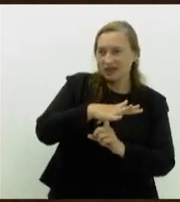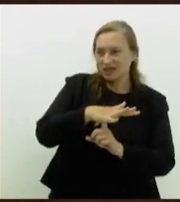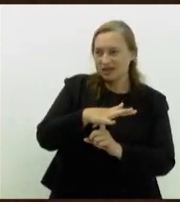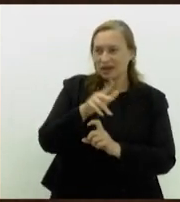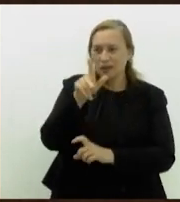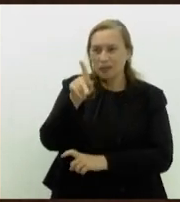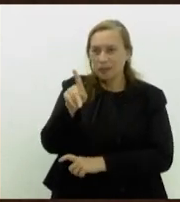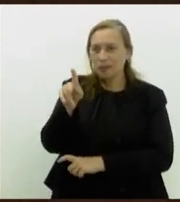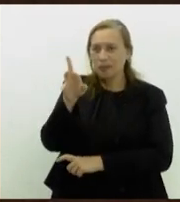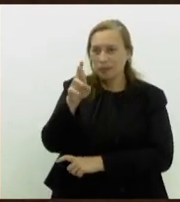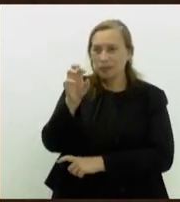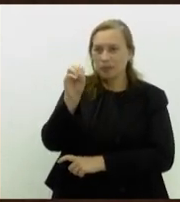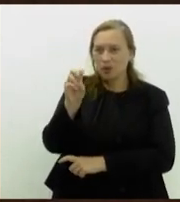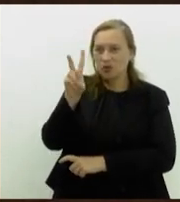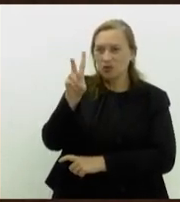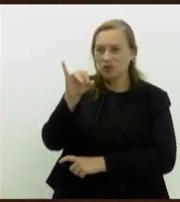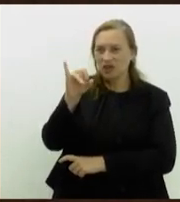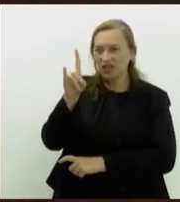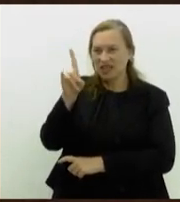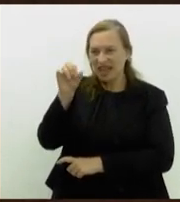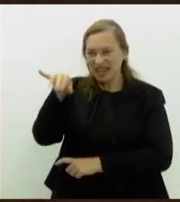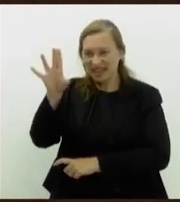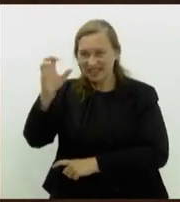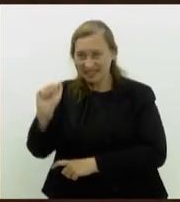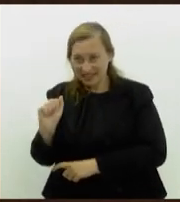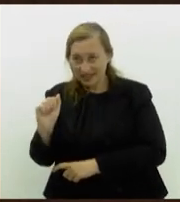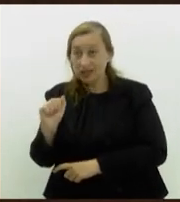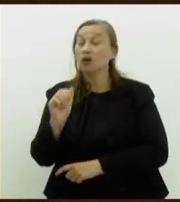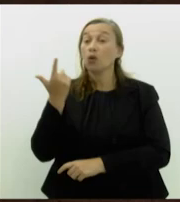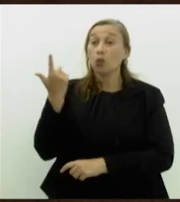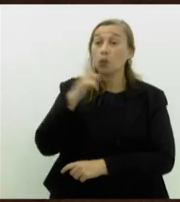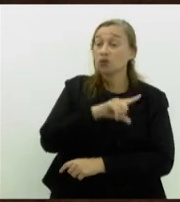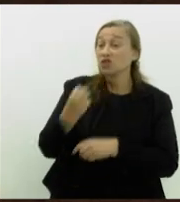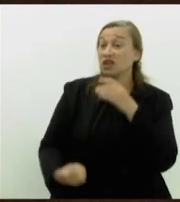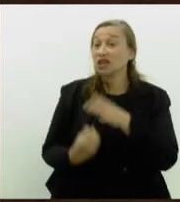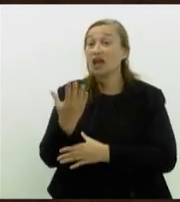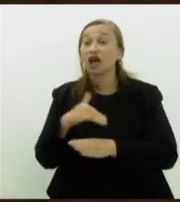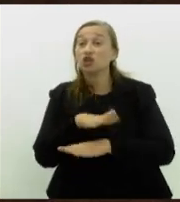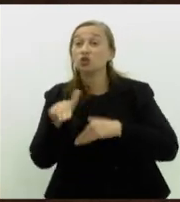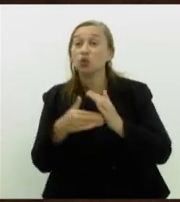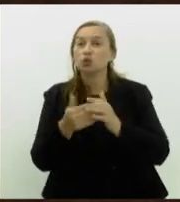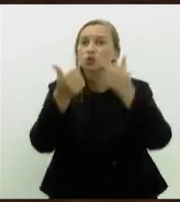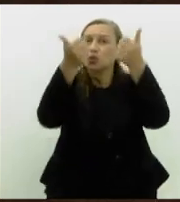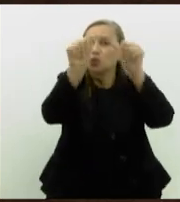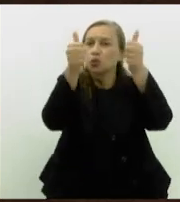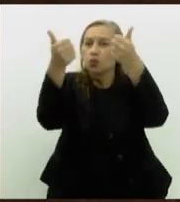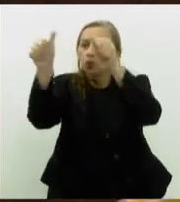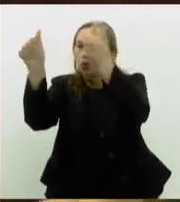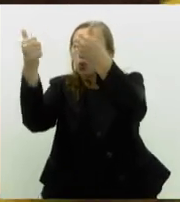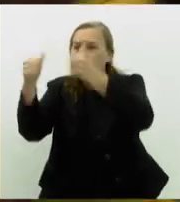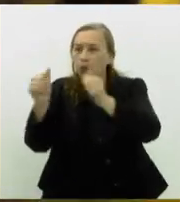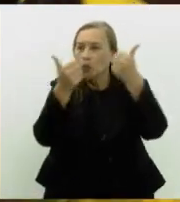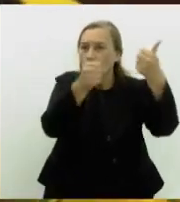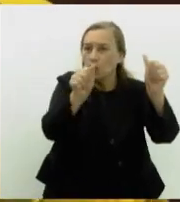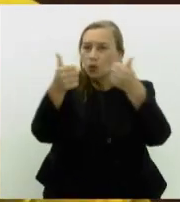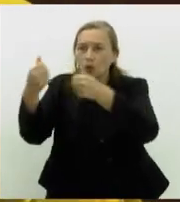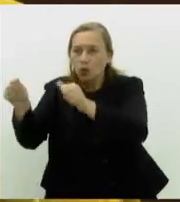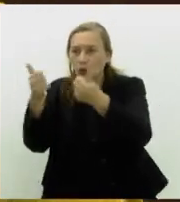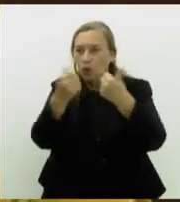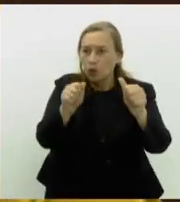Ano a ano, Ziraldo conseguiu criar todos os cartazes da Feira da